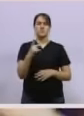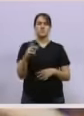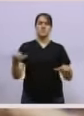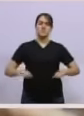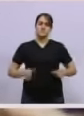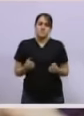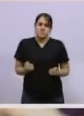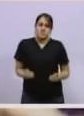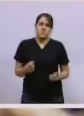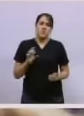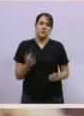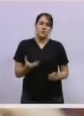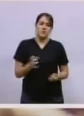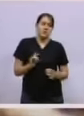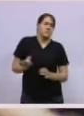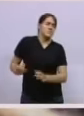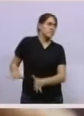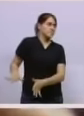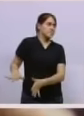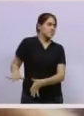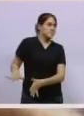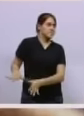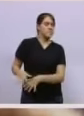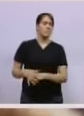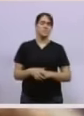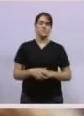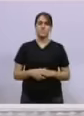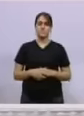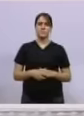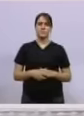E quer se entregar ao